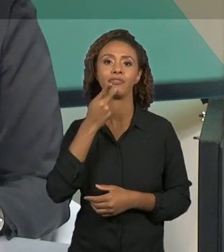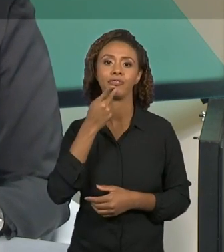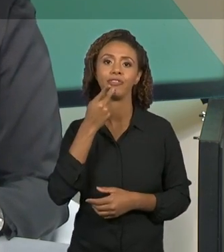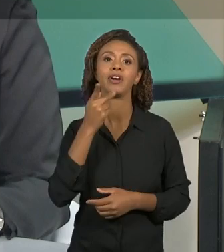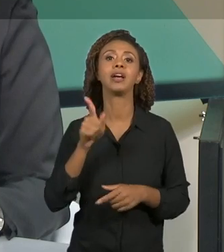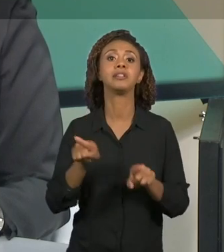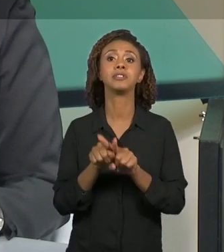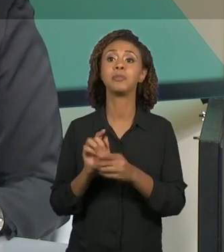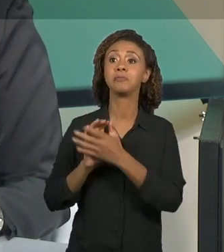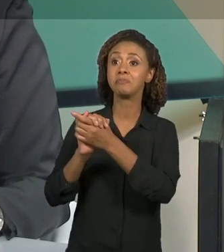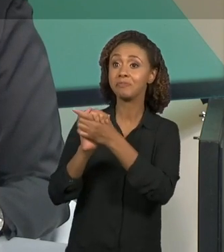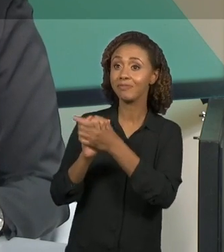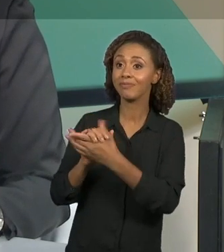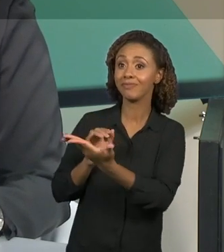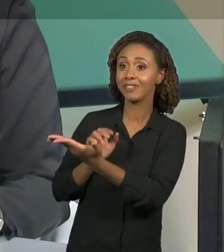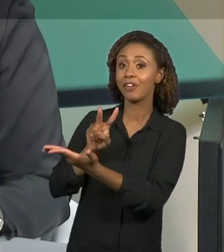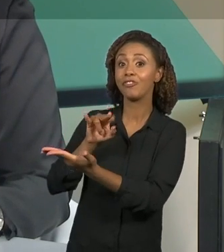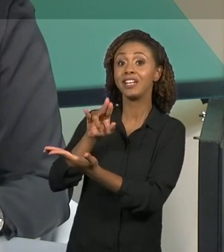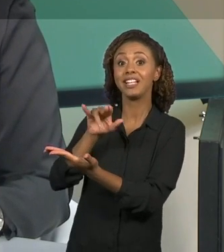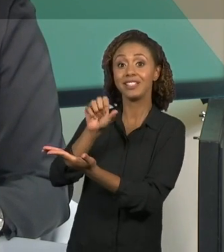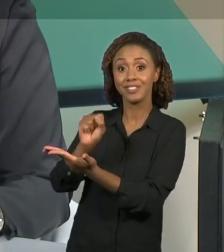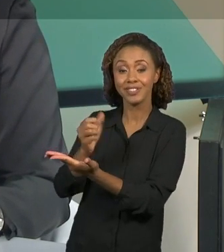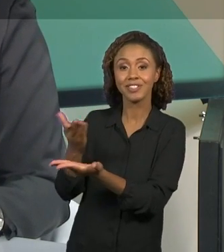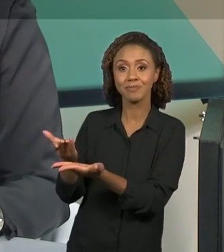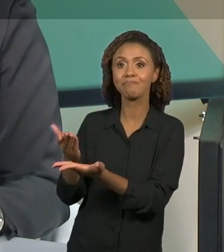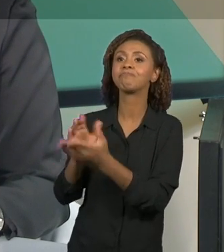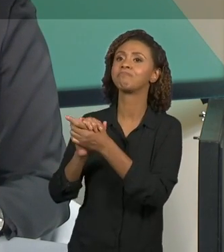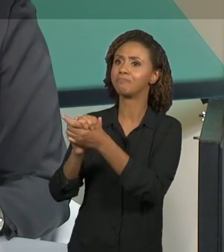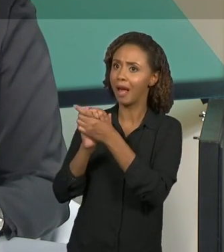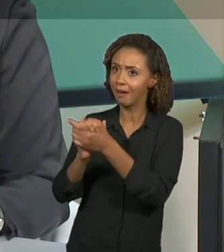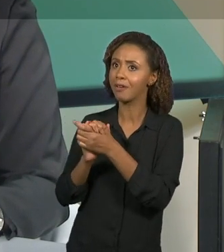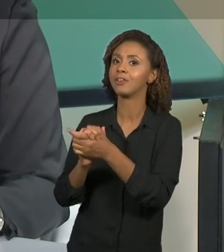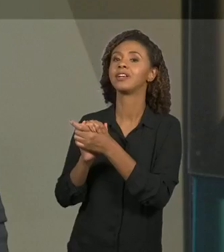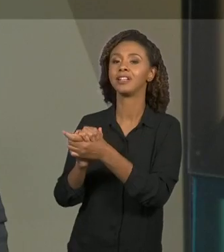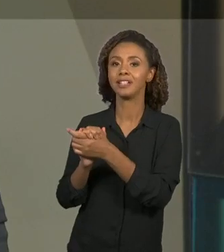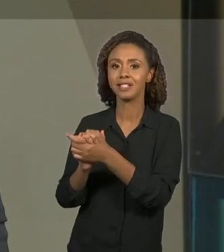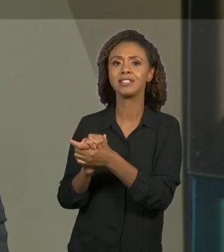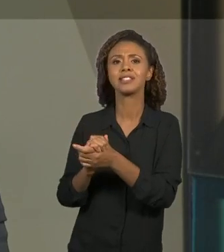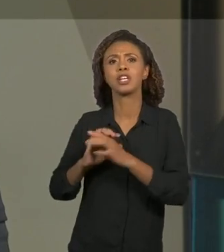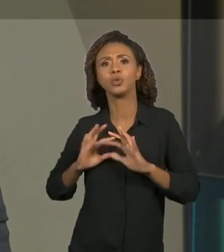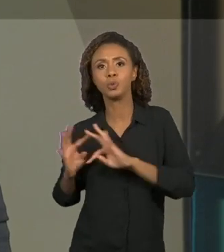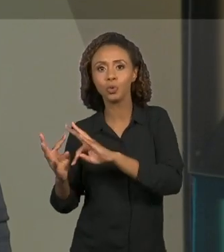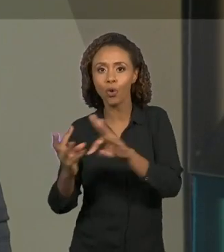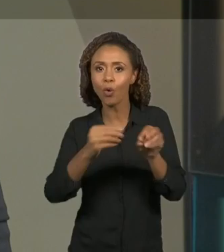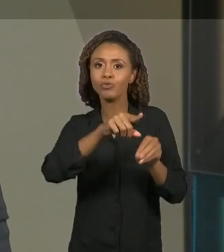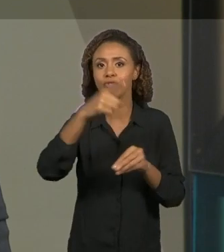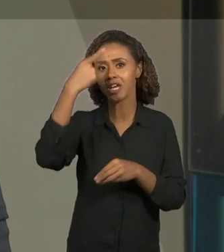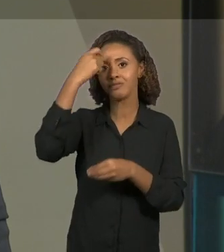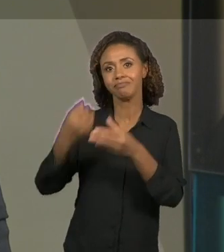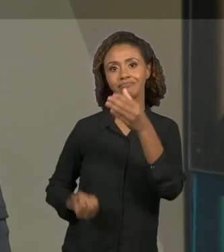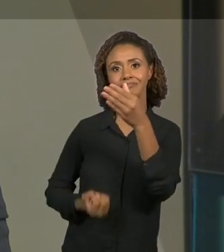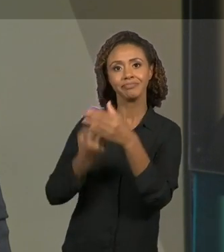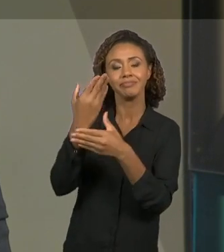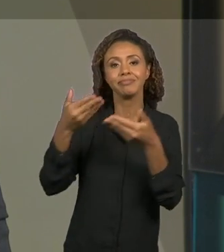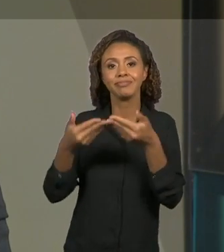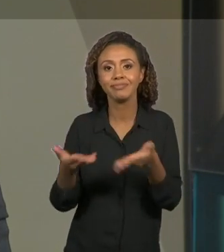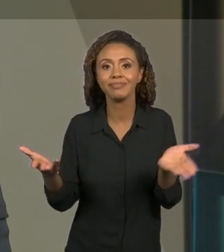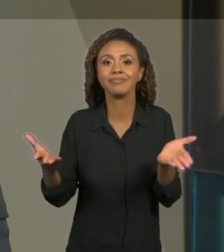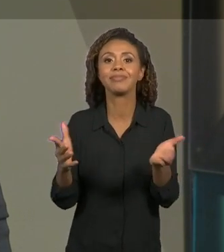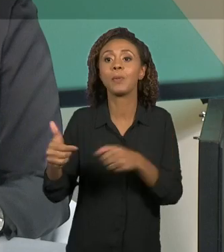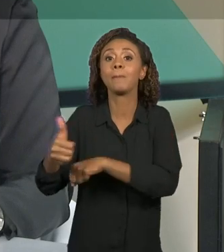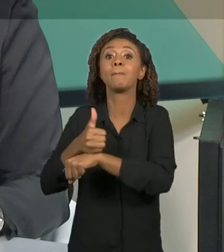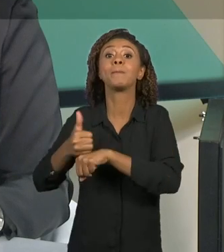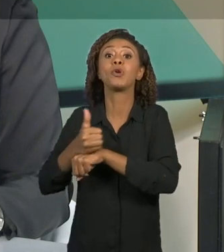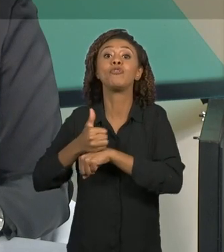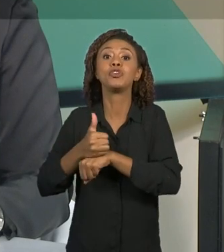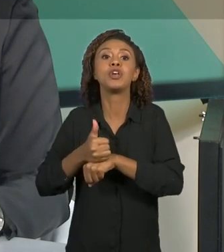tá aí vem um parabéns para você vinícius tá trazendo aqui parabéns vinícius né e a todos pela iniciativa e disponibilidade de deixar